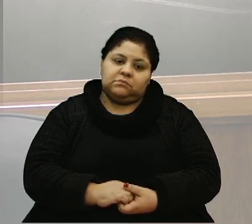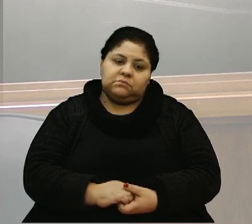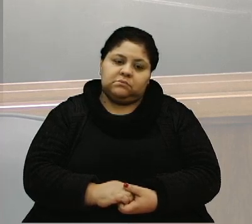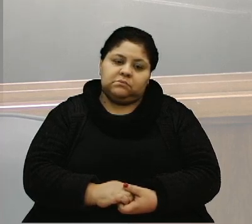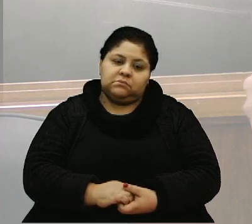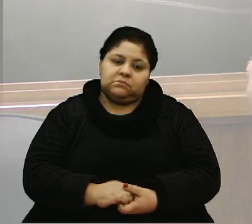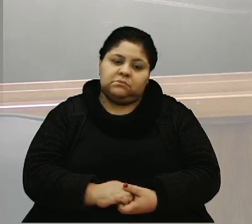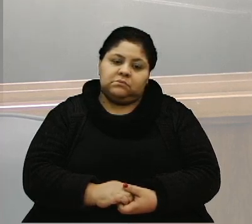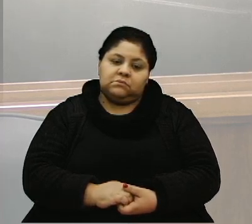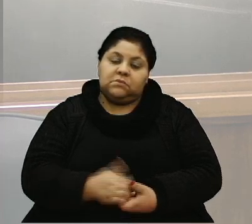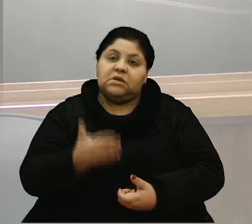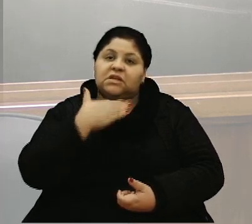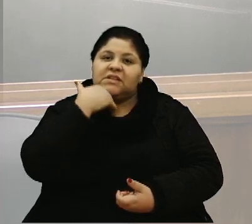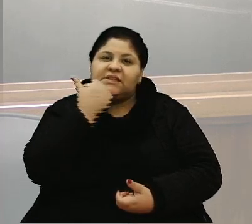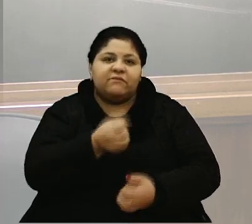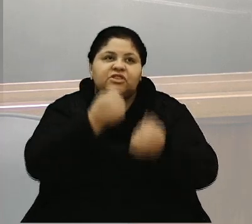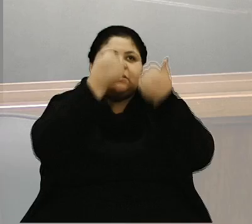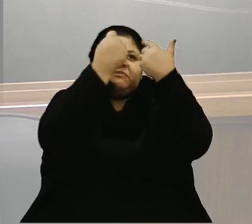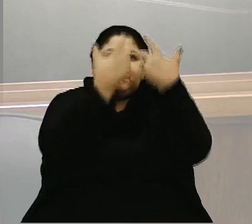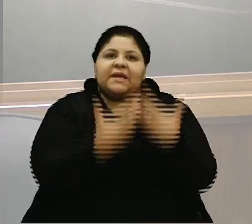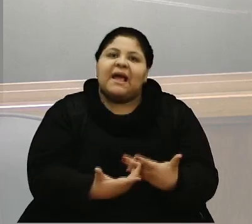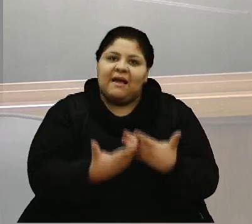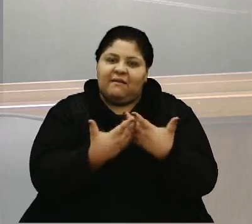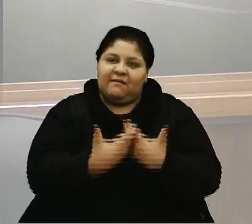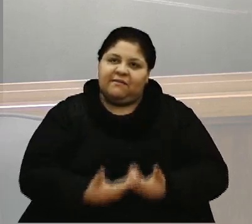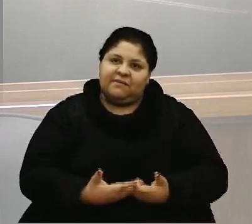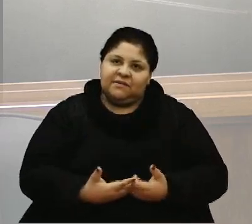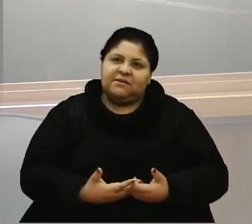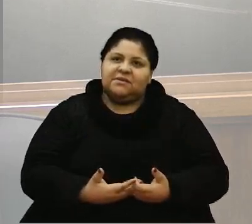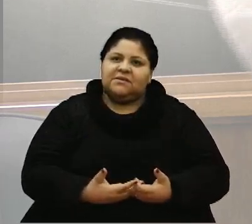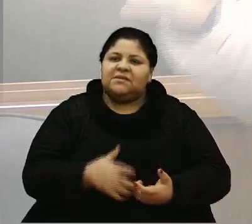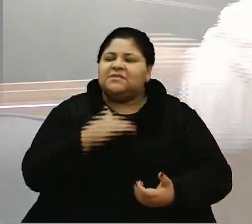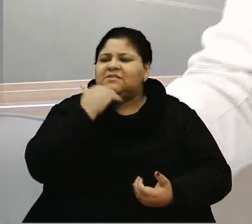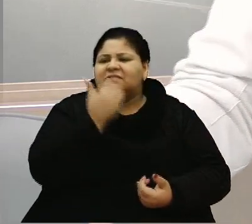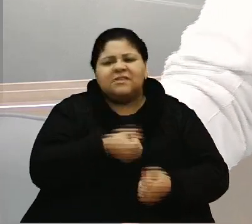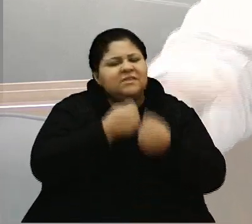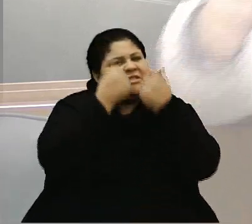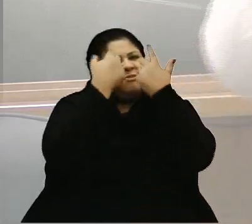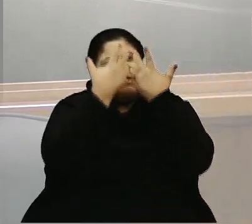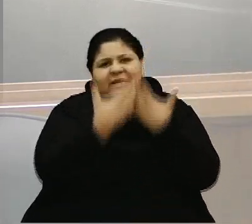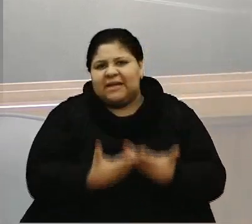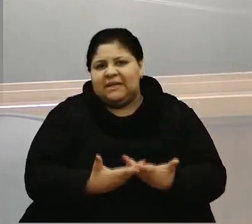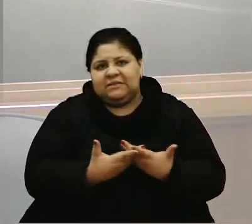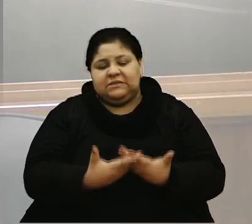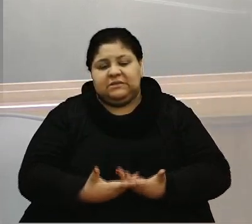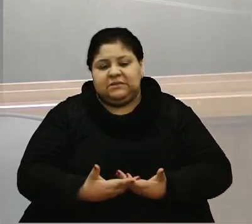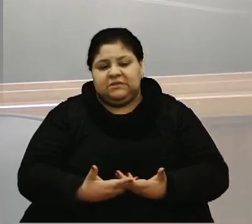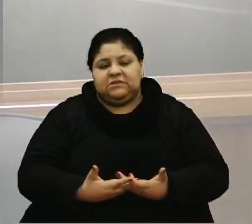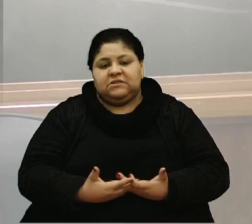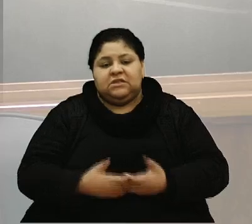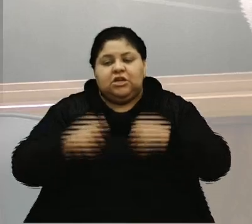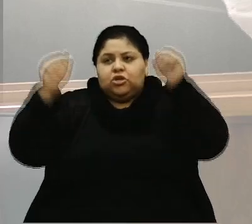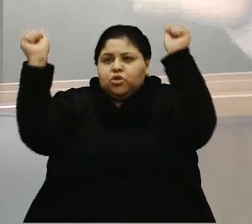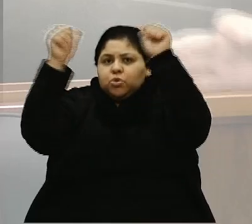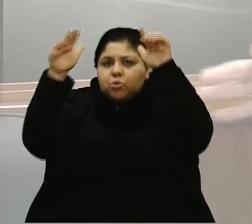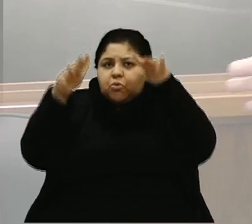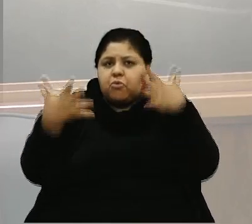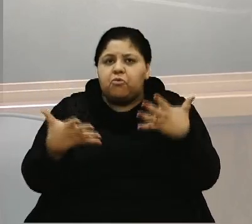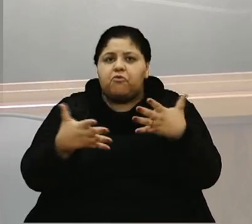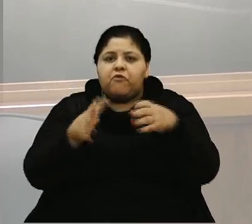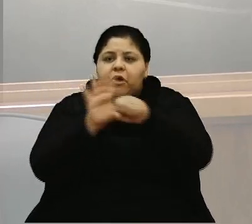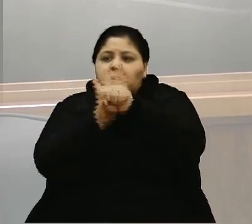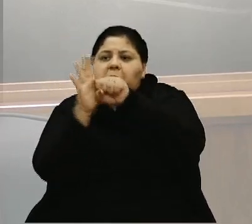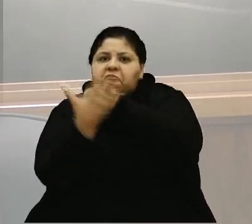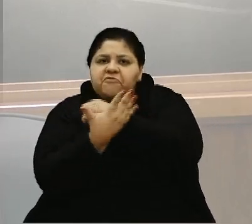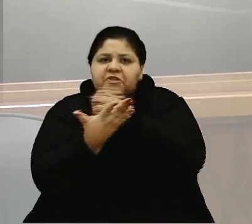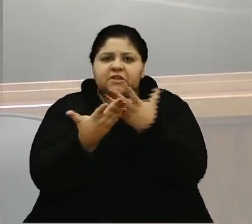E aí não adianta justificar. Não adianta justificar chuva,